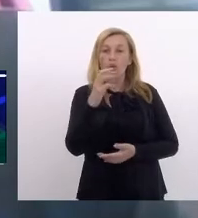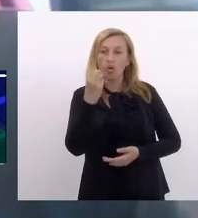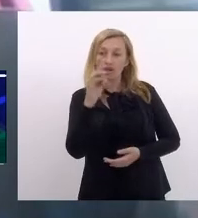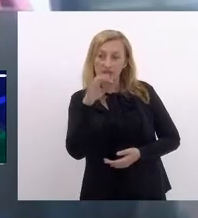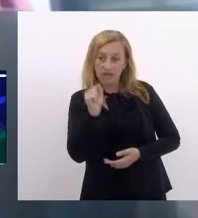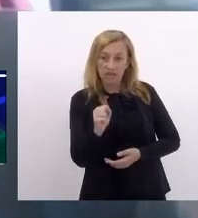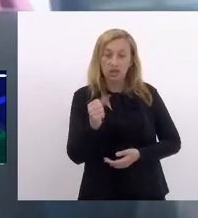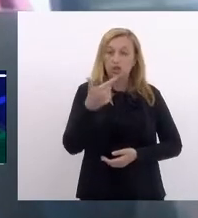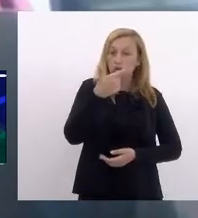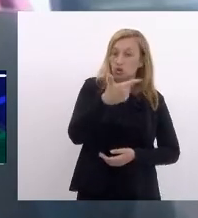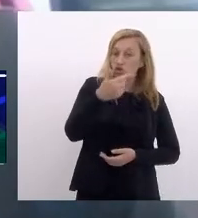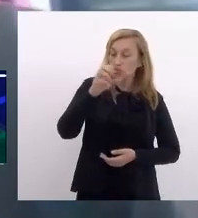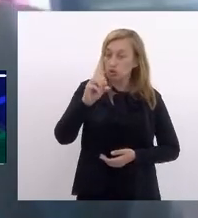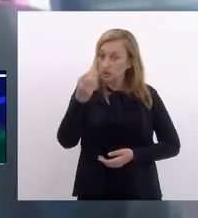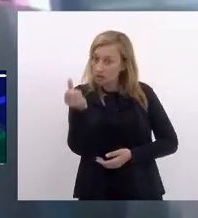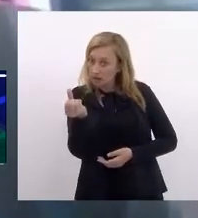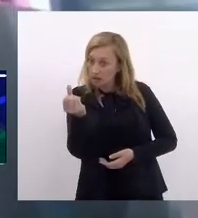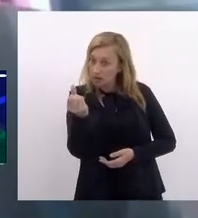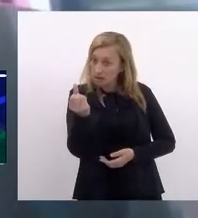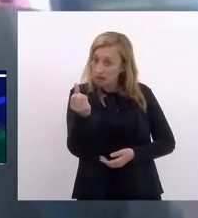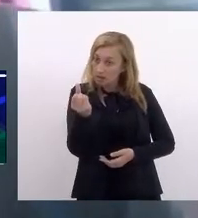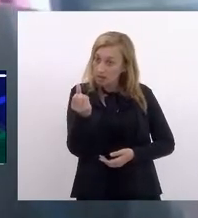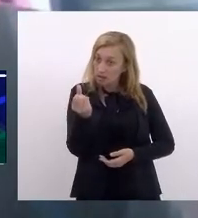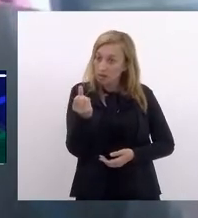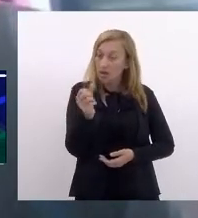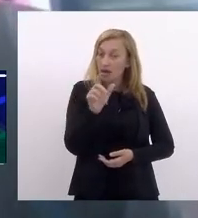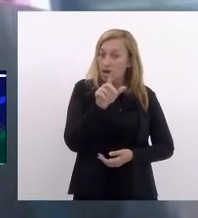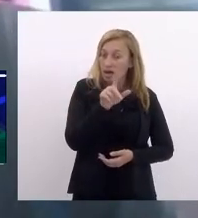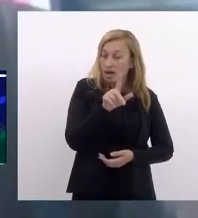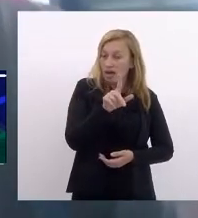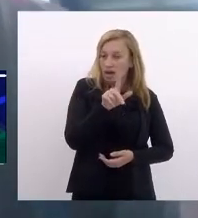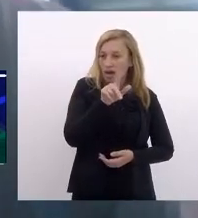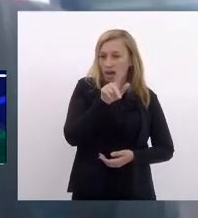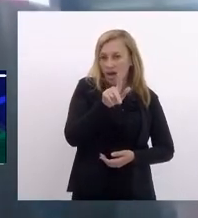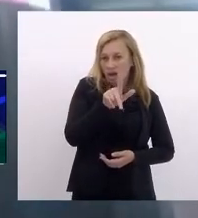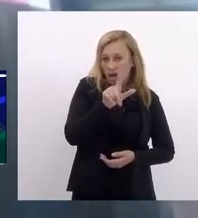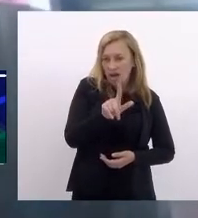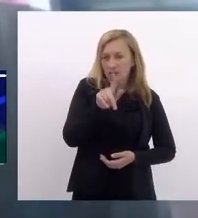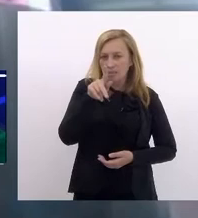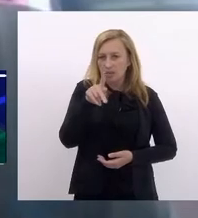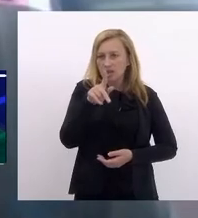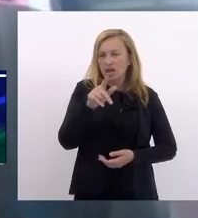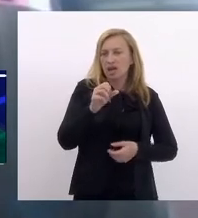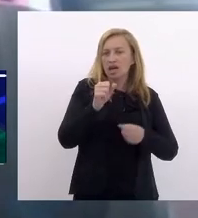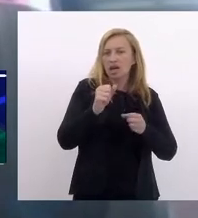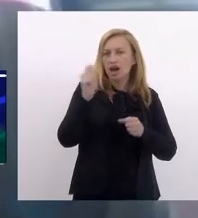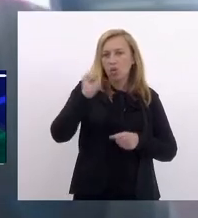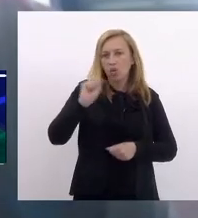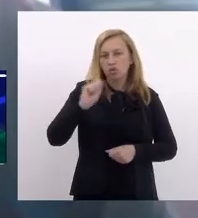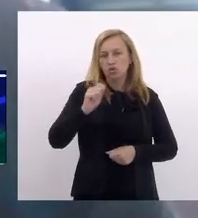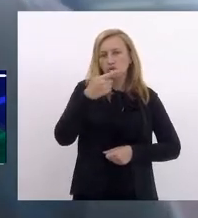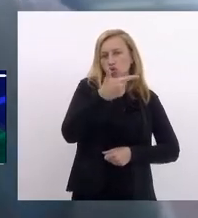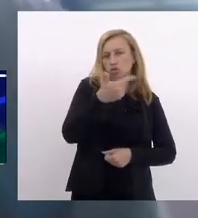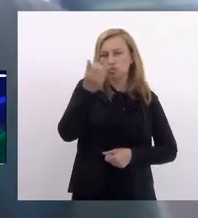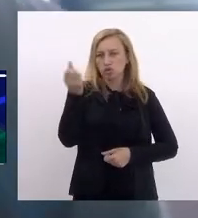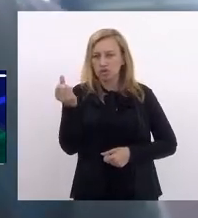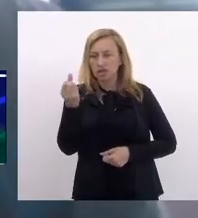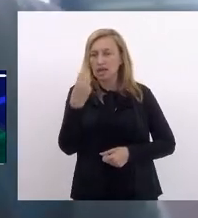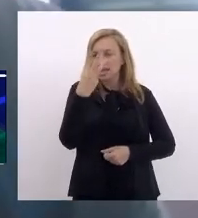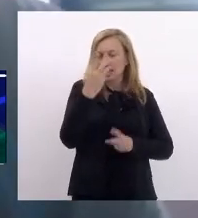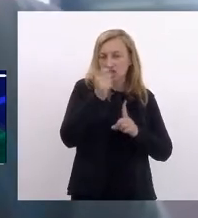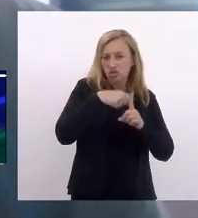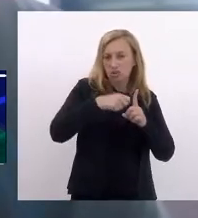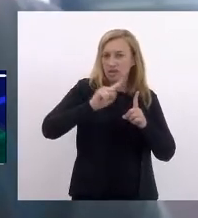em 2006, deu a LP em agosto de 2006 e